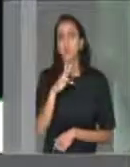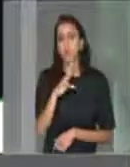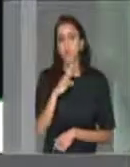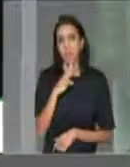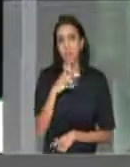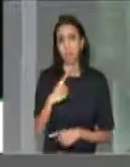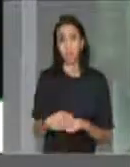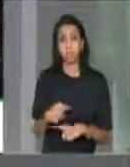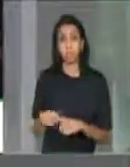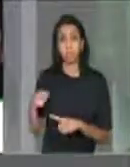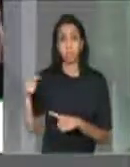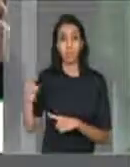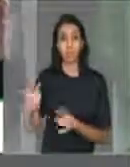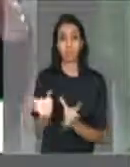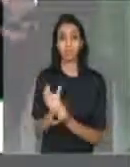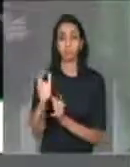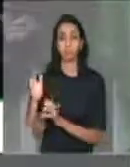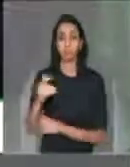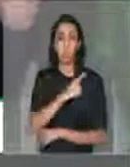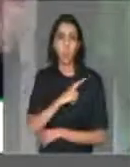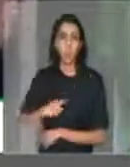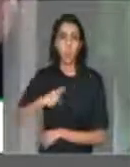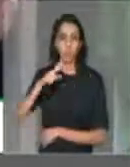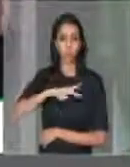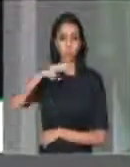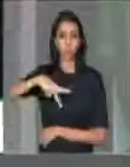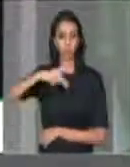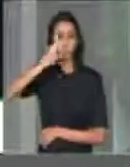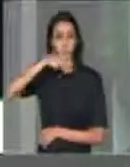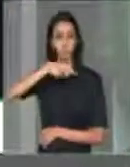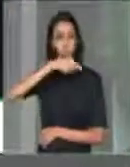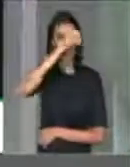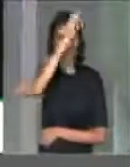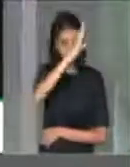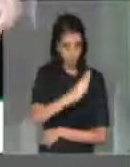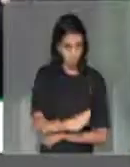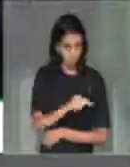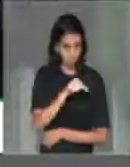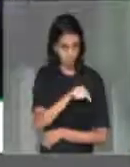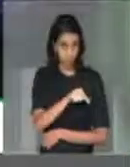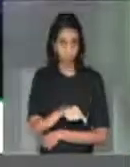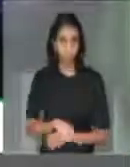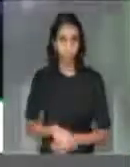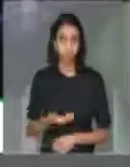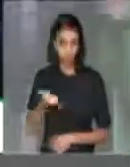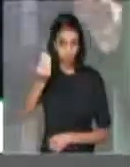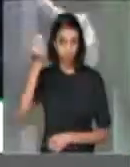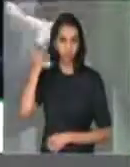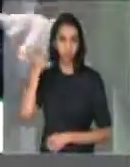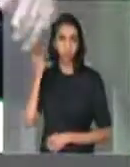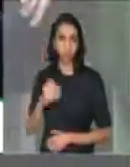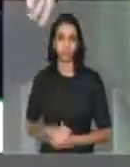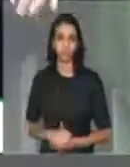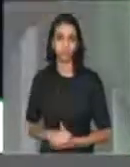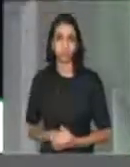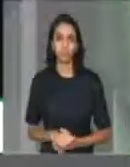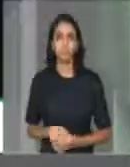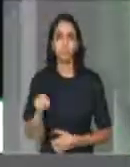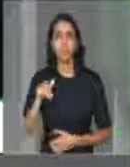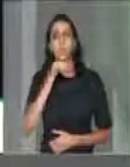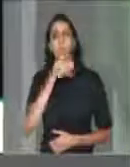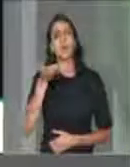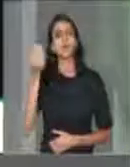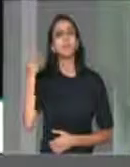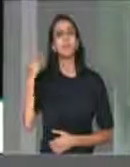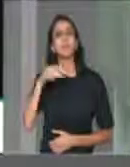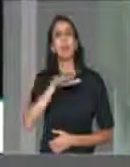coroa portuguesa dominava o que ela chamava de Brasil, e o que se configurava como a Amazônia,